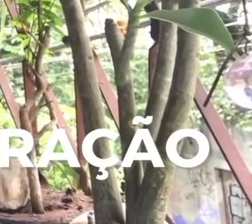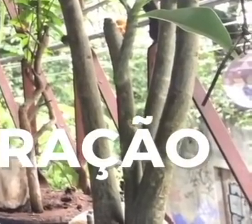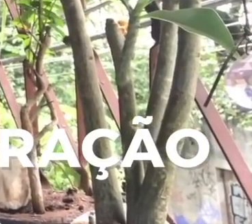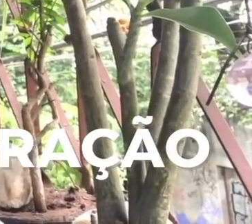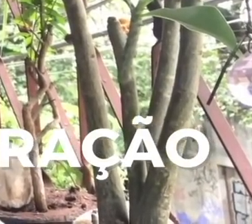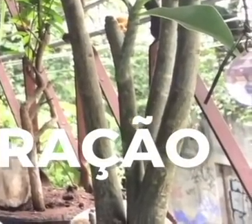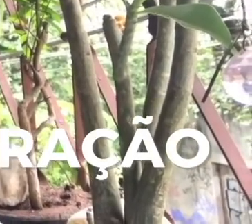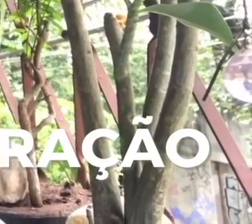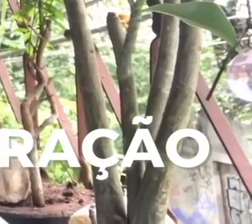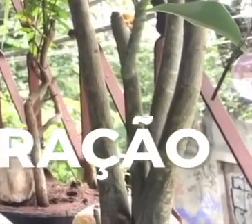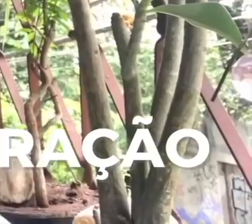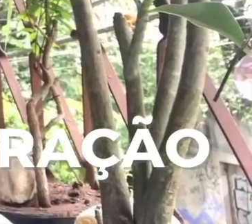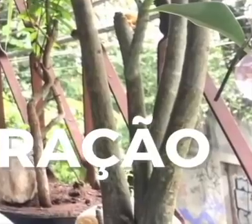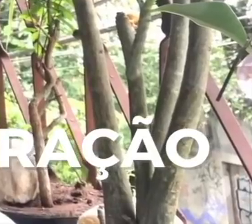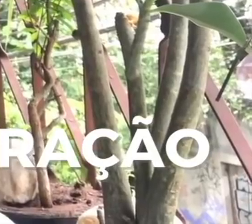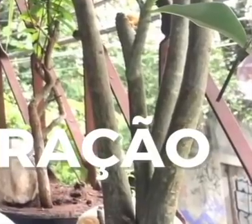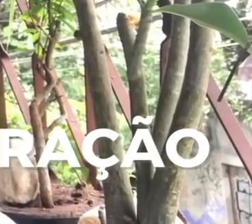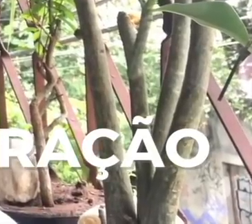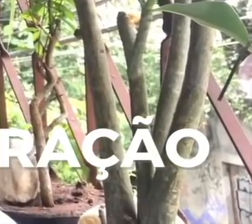Cooperação.